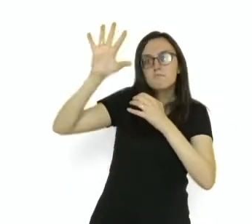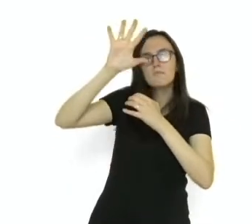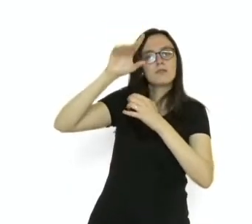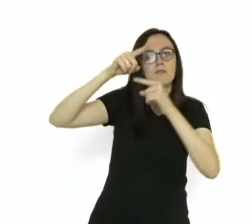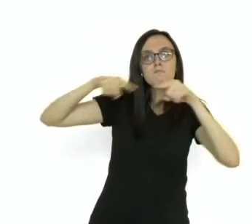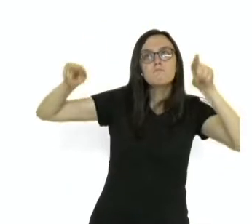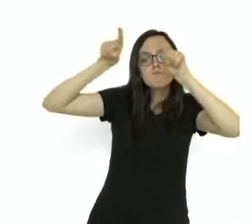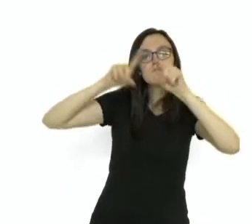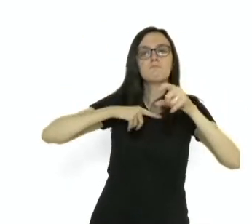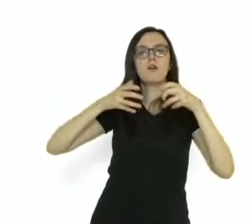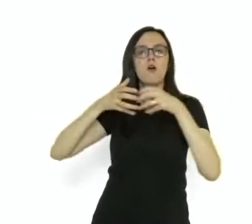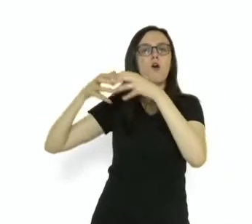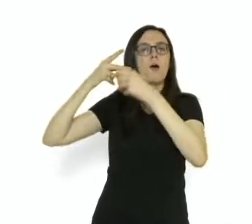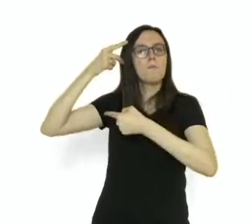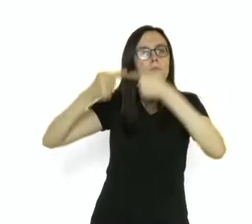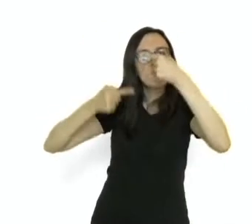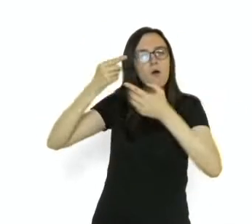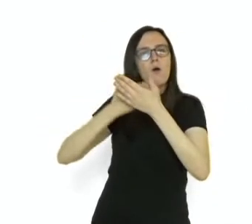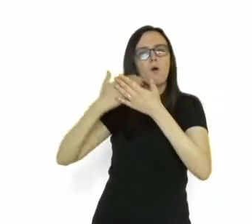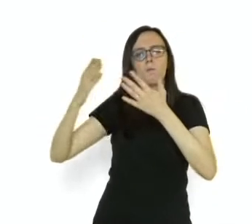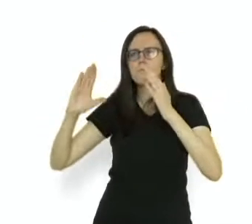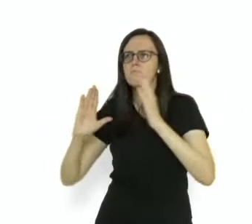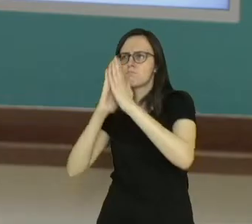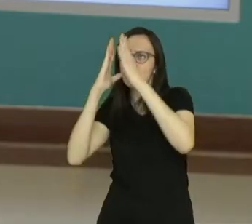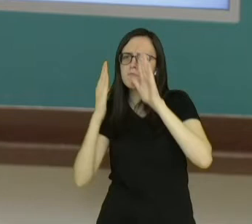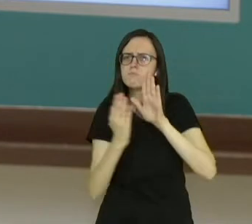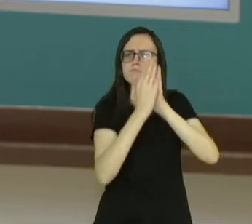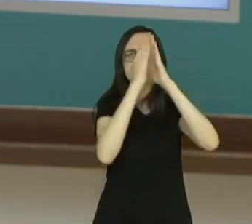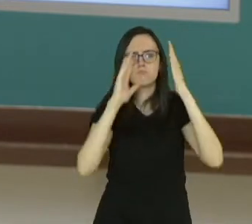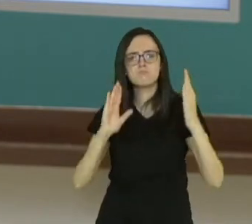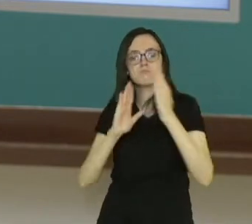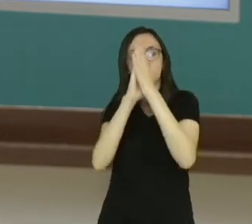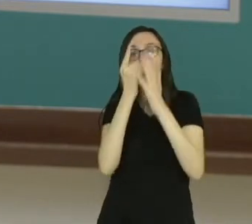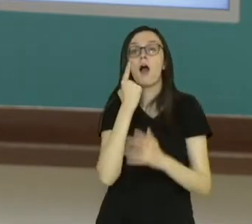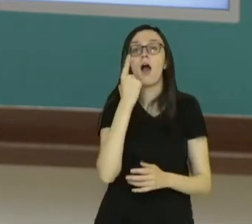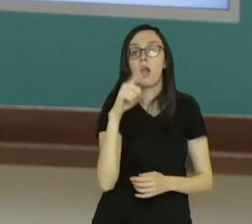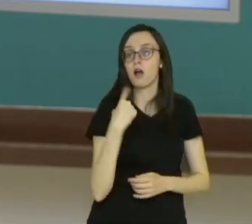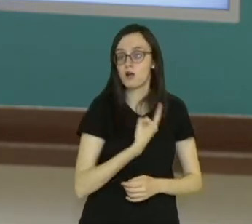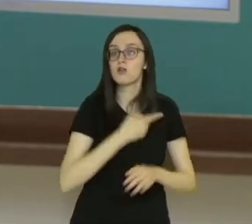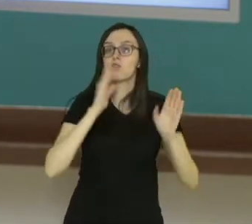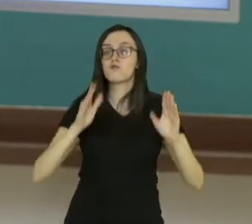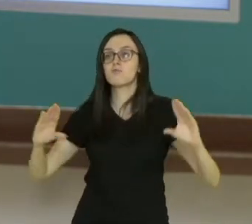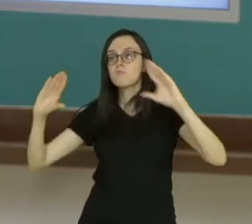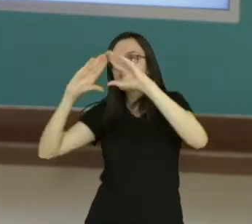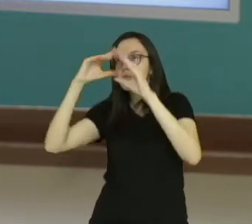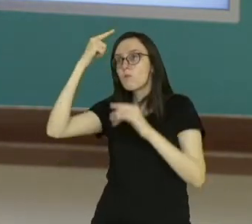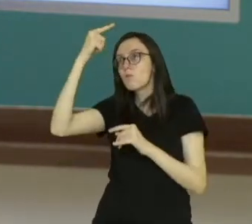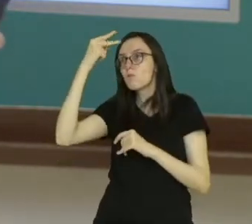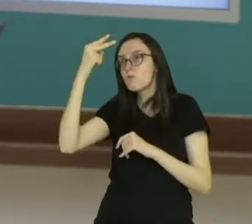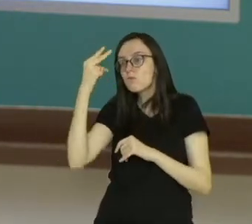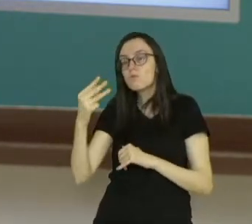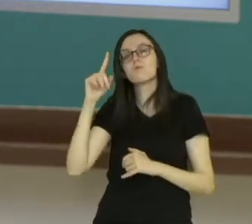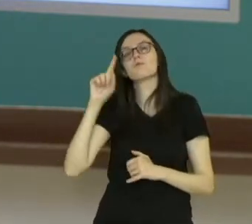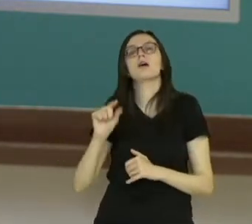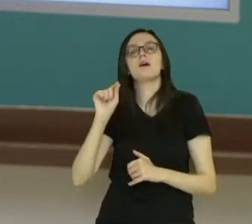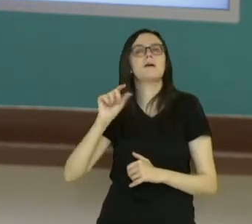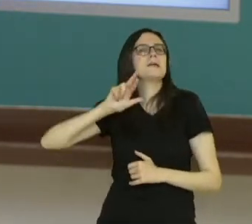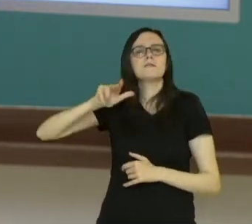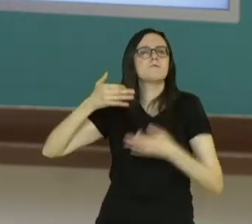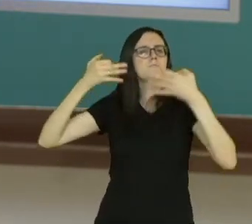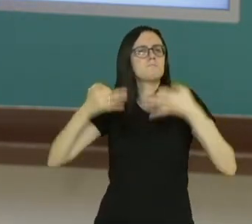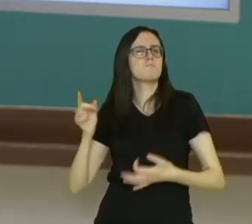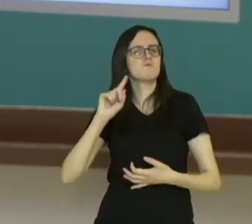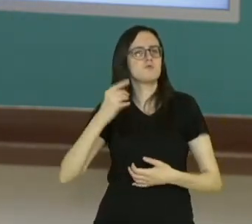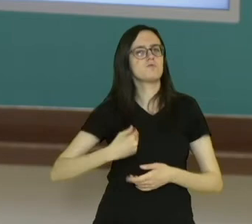políticos que passam a se defrontar. Olha só, então a gente tinha o Terceiro Estado que era levado à injustiça